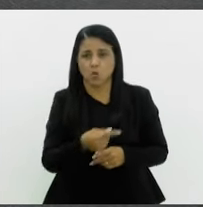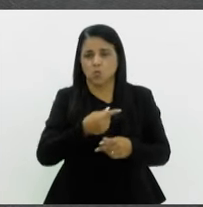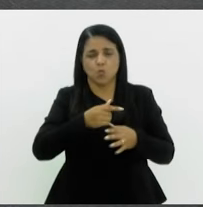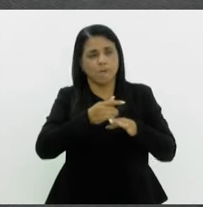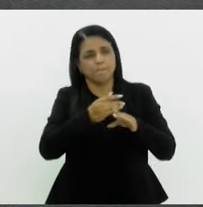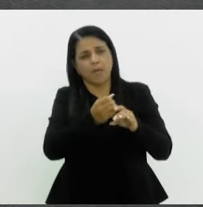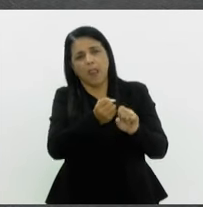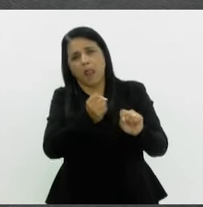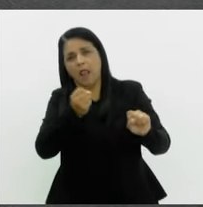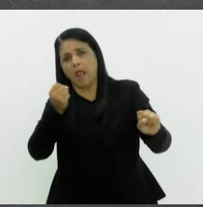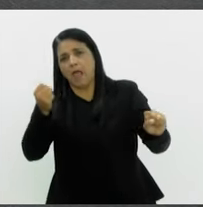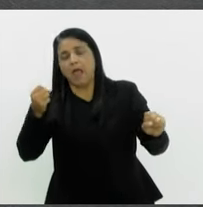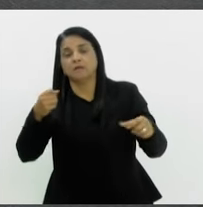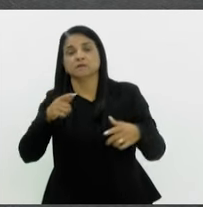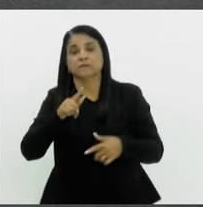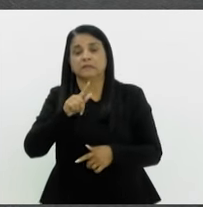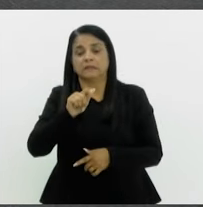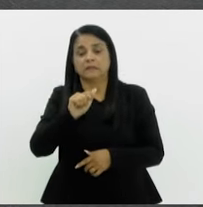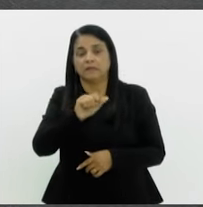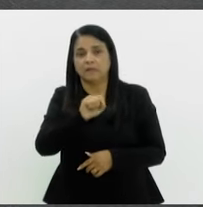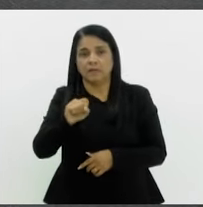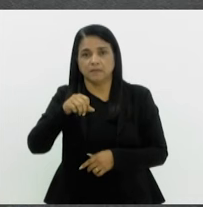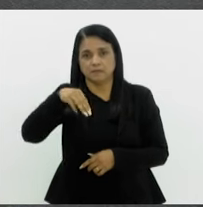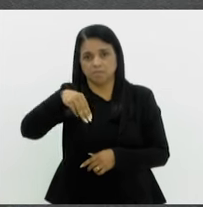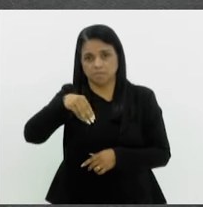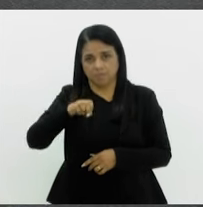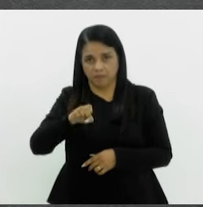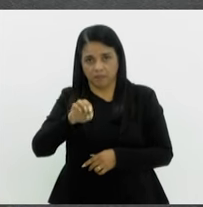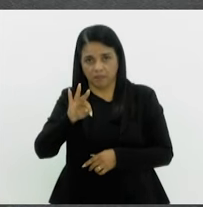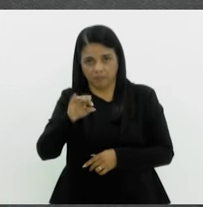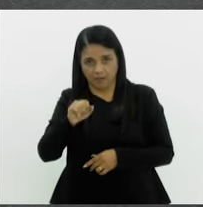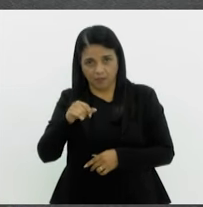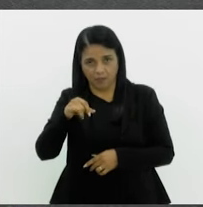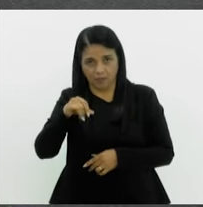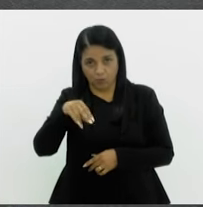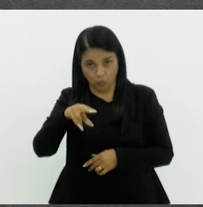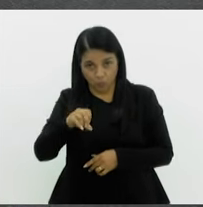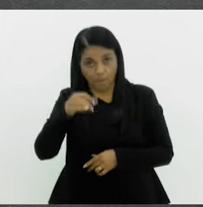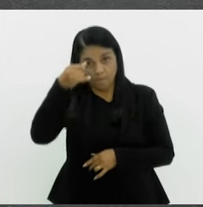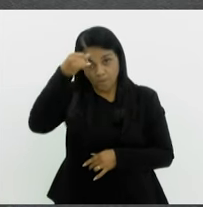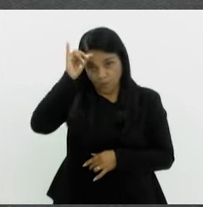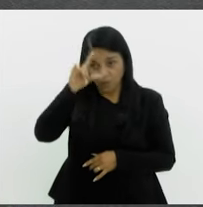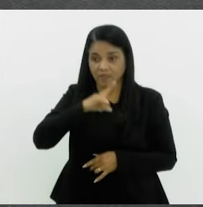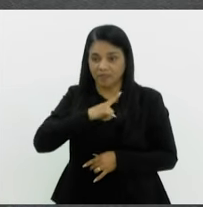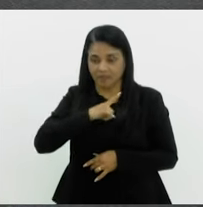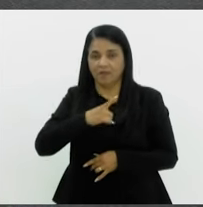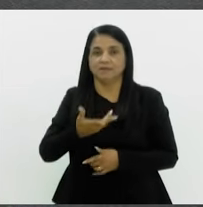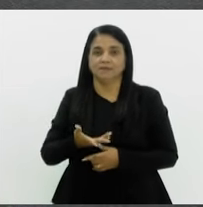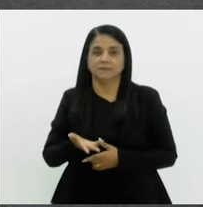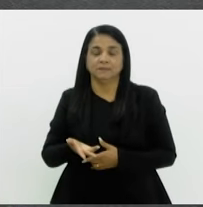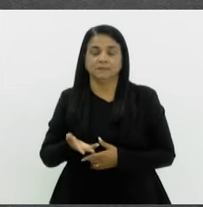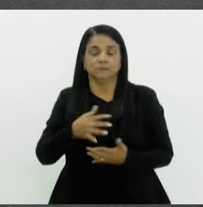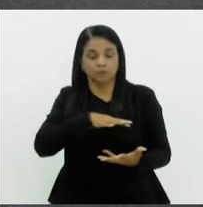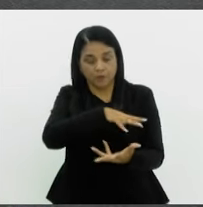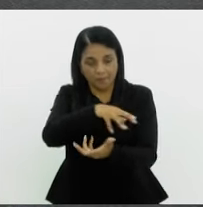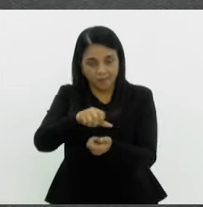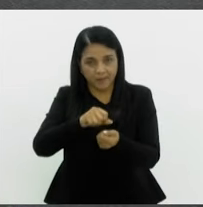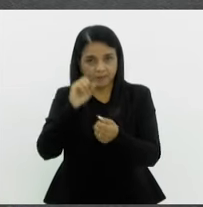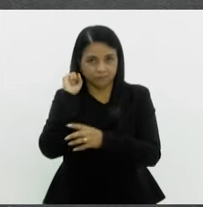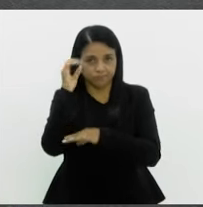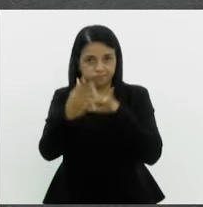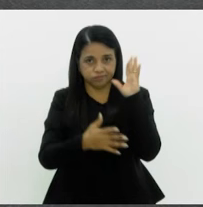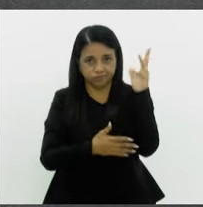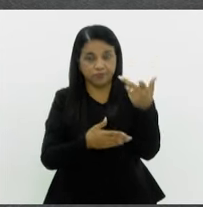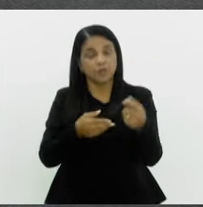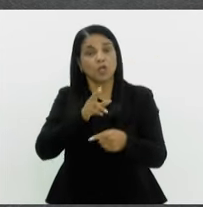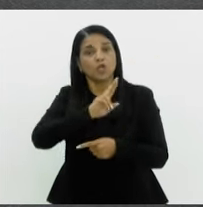tal gás, metano, enfim, que não sei o quê, o meio ambiente, etc. Mas, em nome da